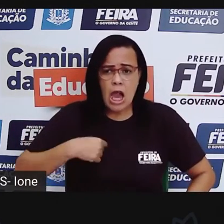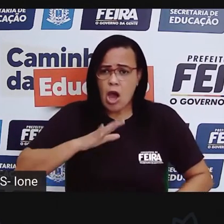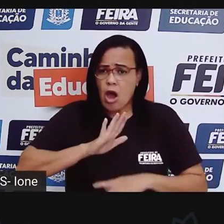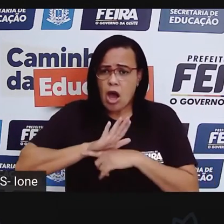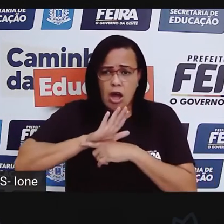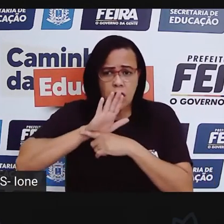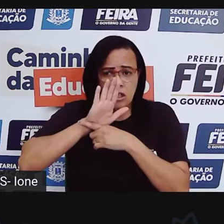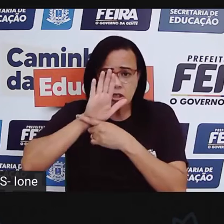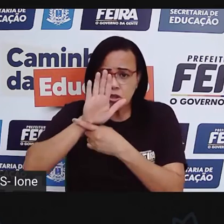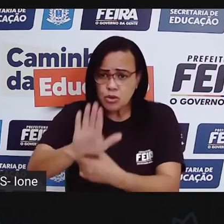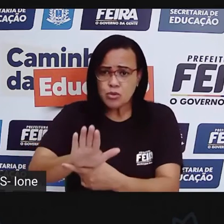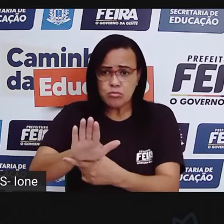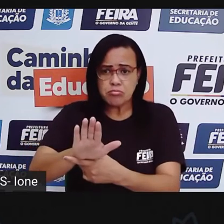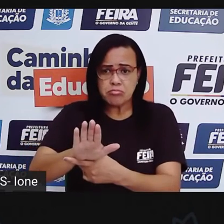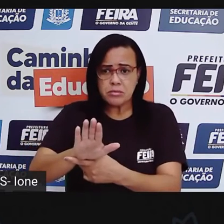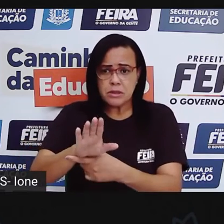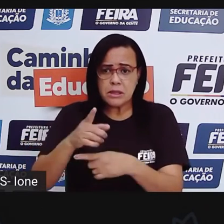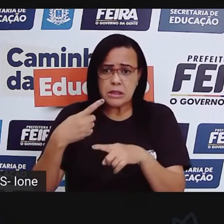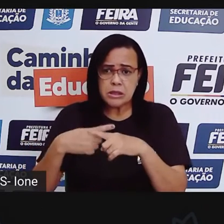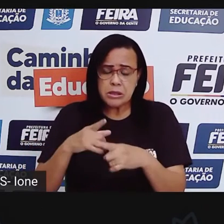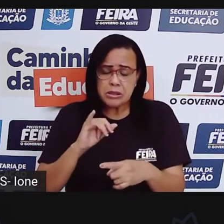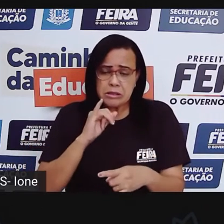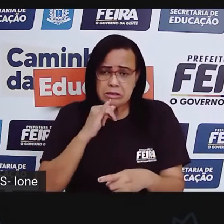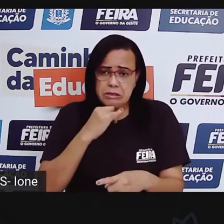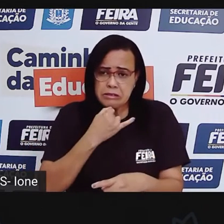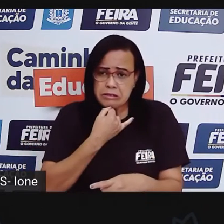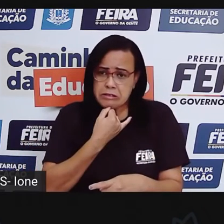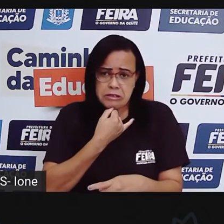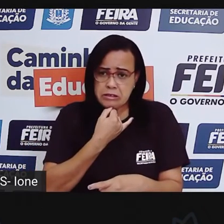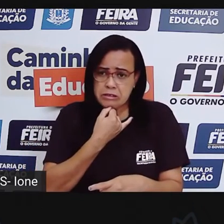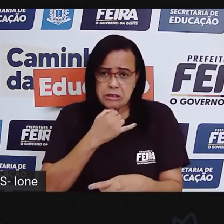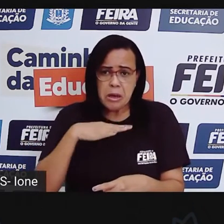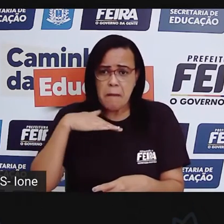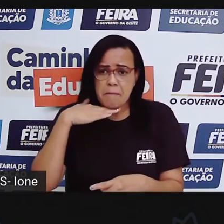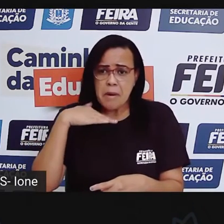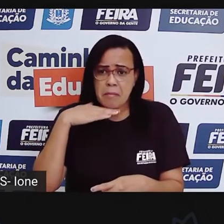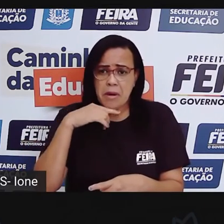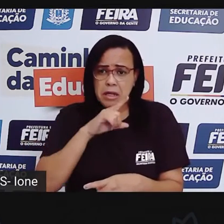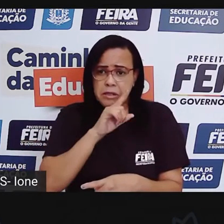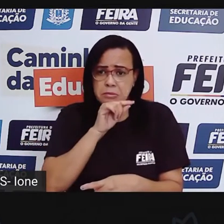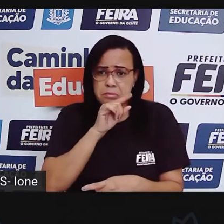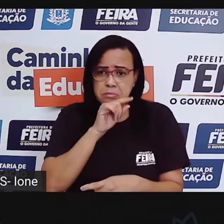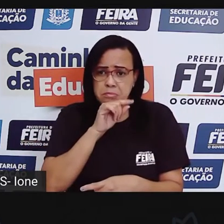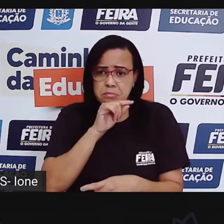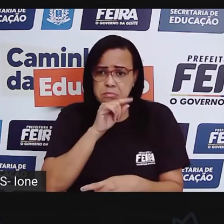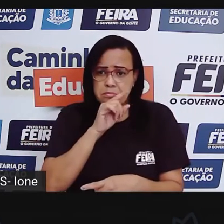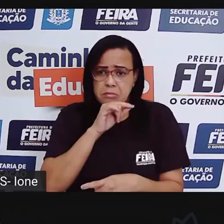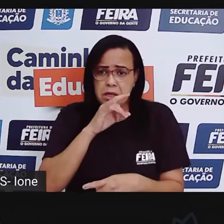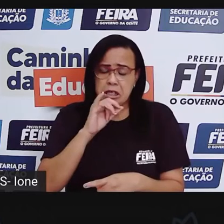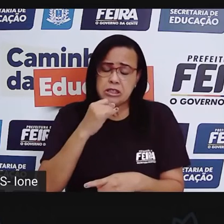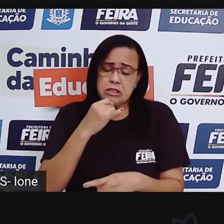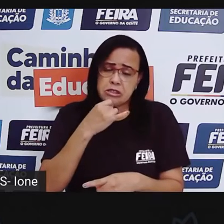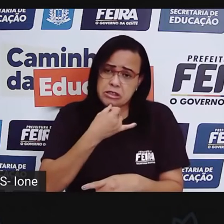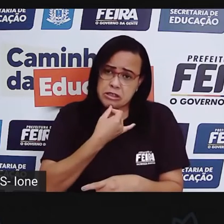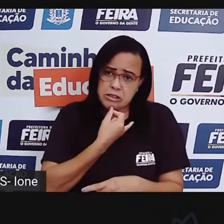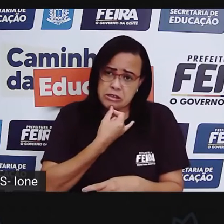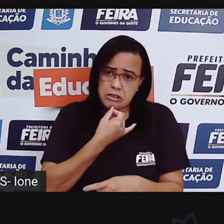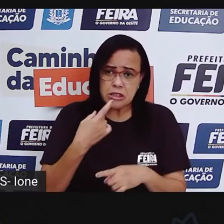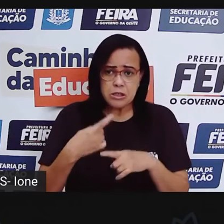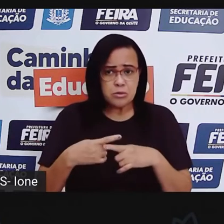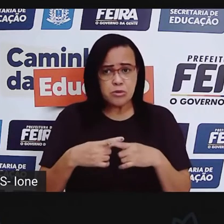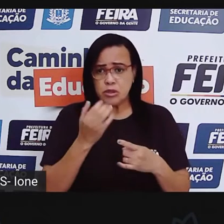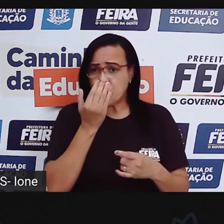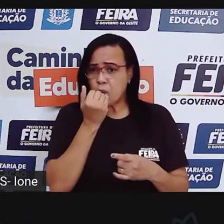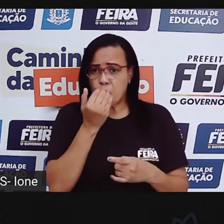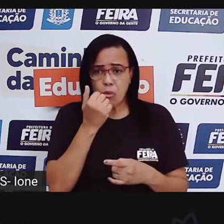ser ruim, deve ser triste para a garça não poder levar alimento para os seus filhotinhos, eles vão ficar com fome. E o cachorro,